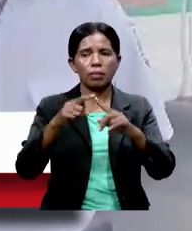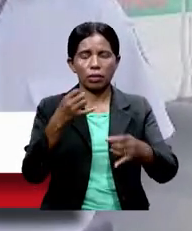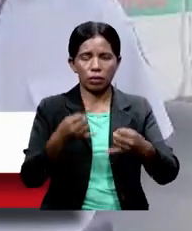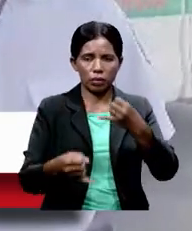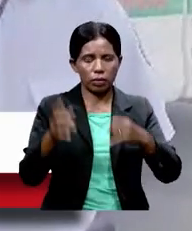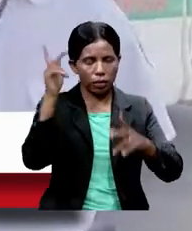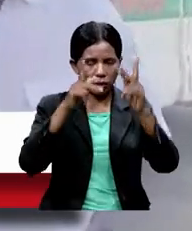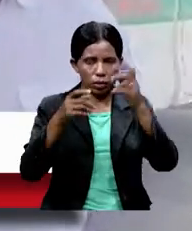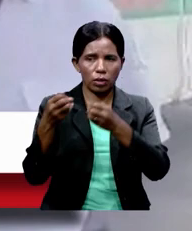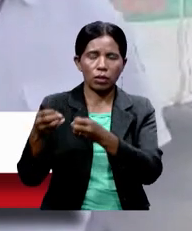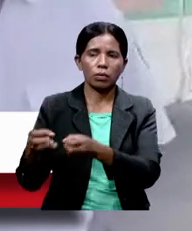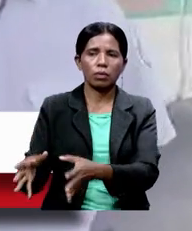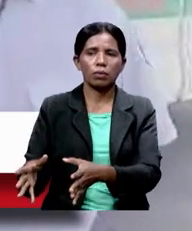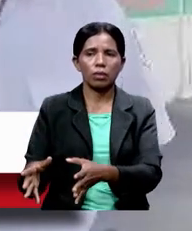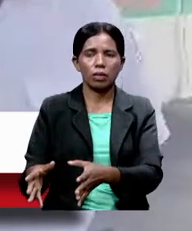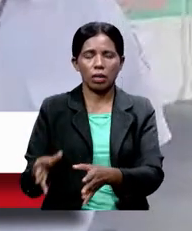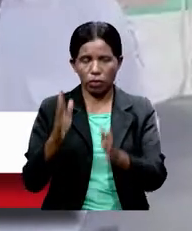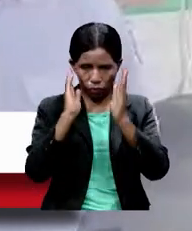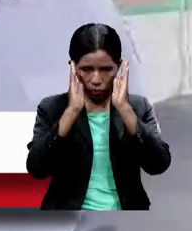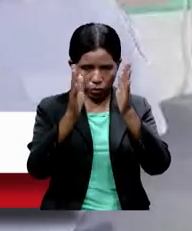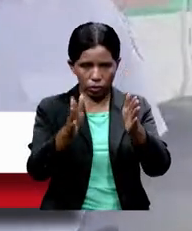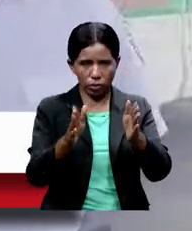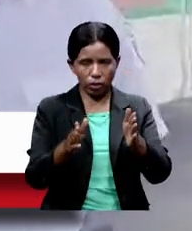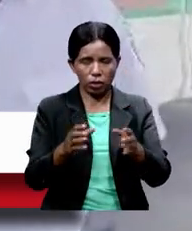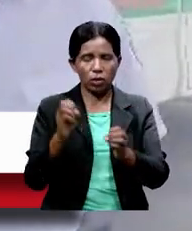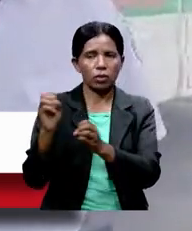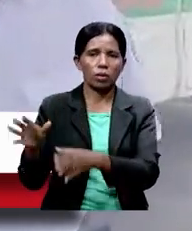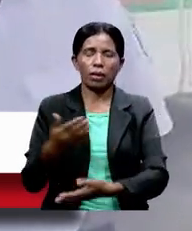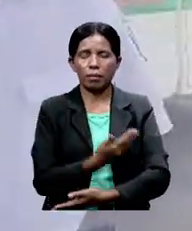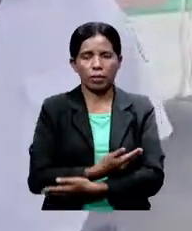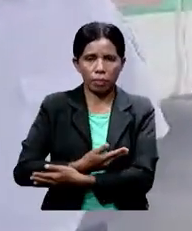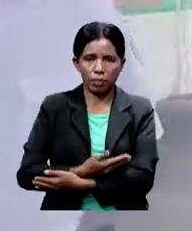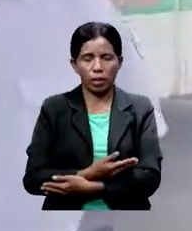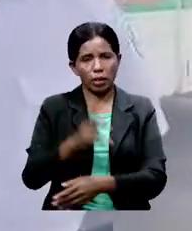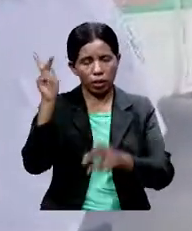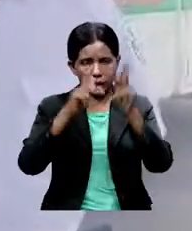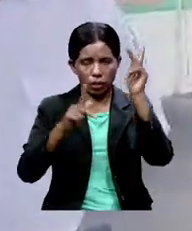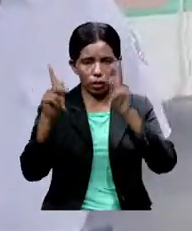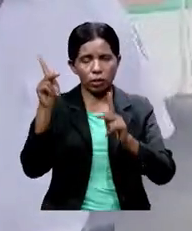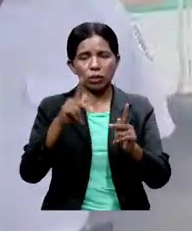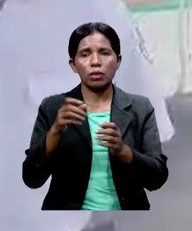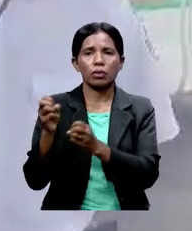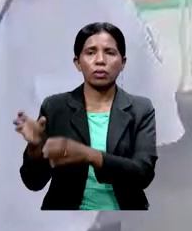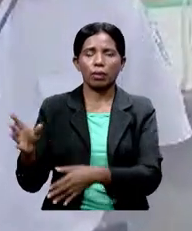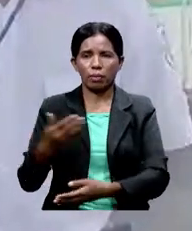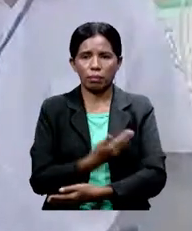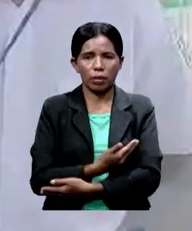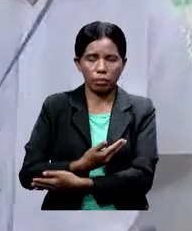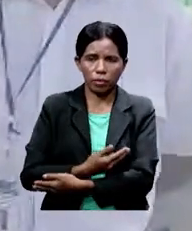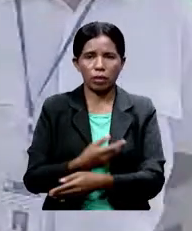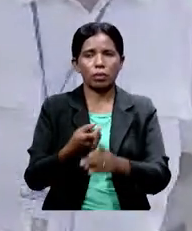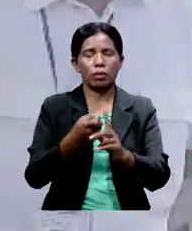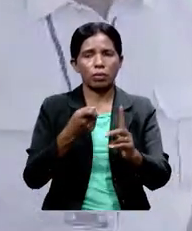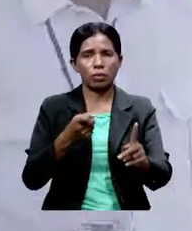caso abandona hare liu ba iha caso soe bebe tamba caso soe bebe mai husi ne bem maka